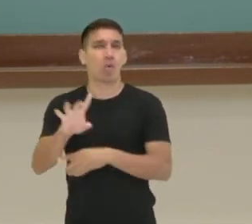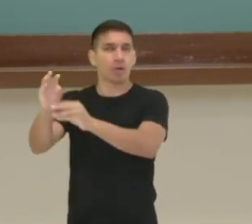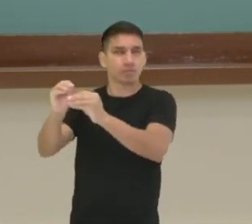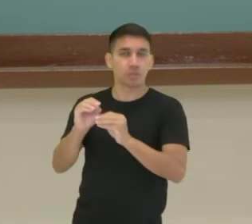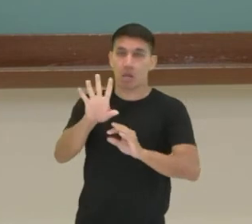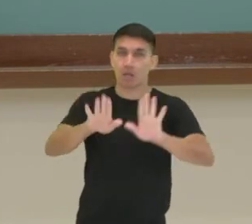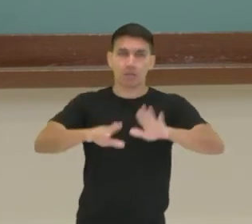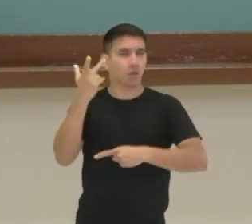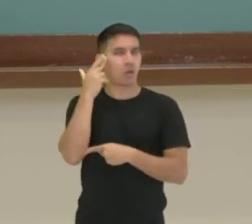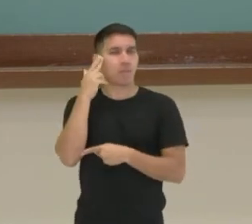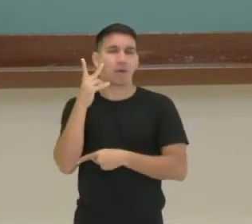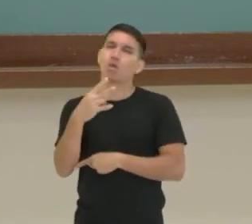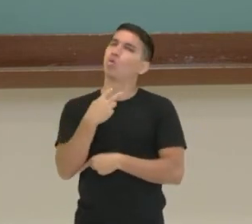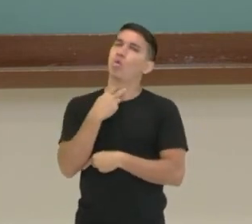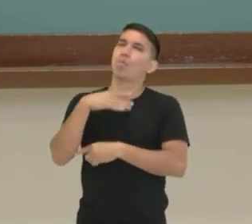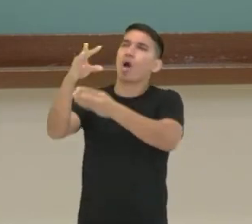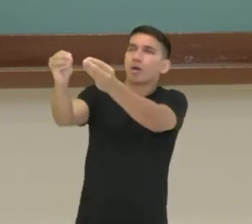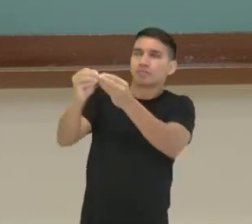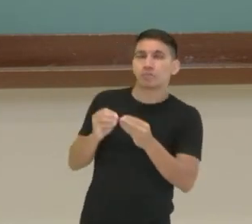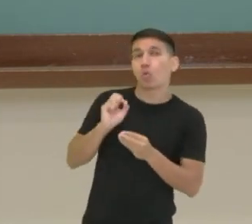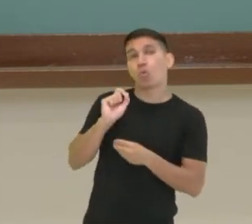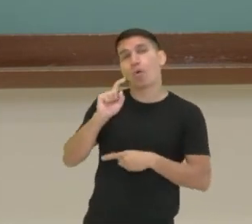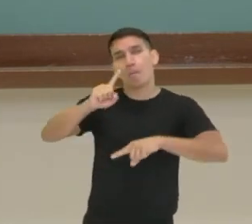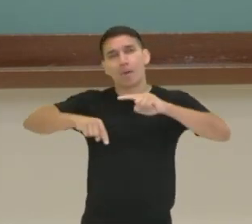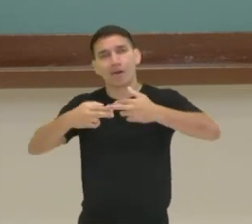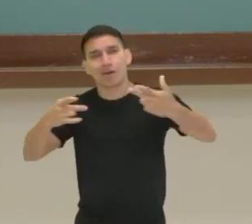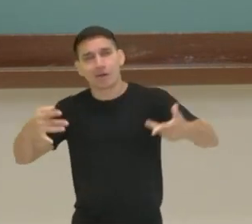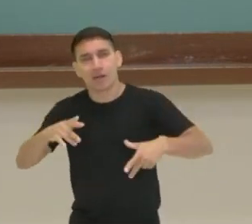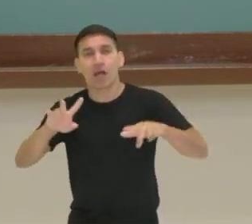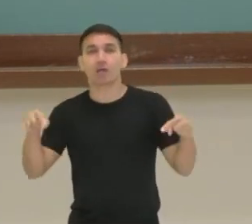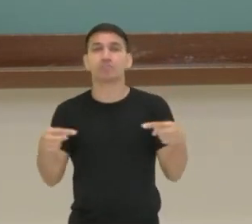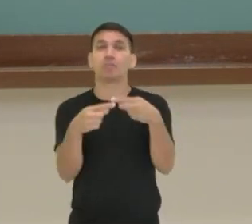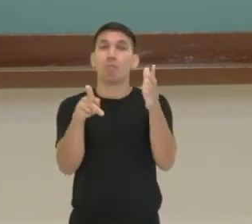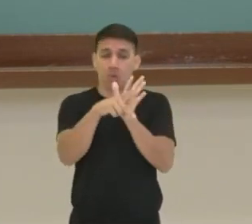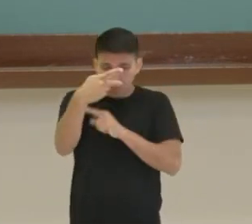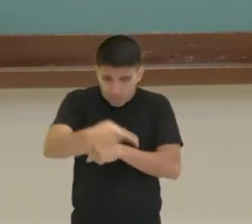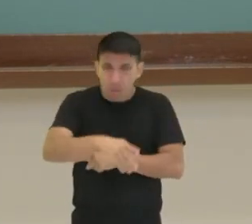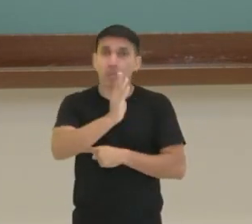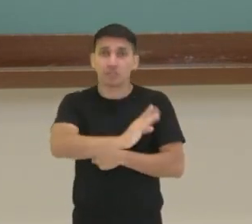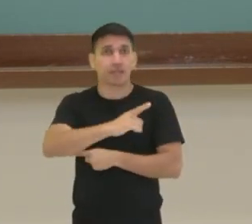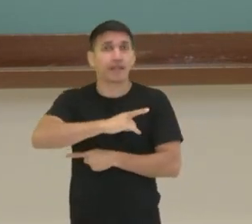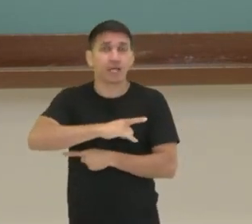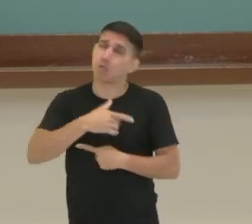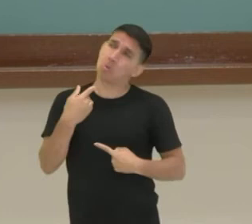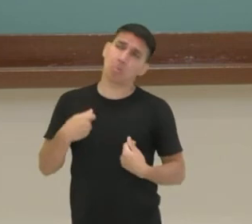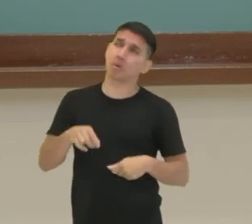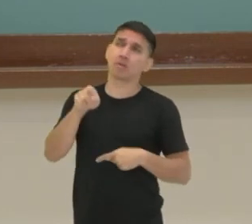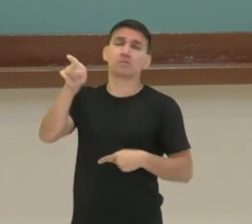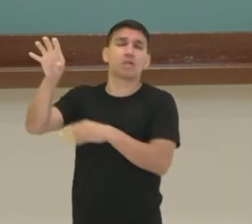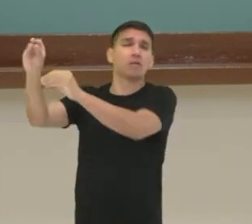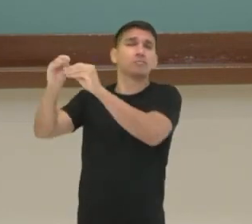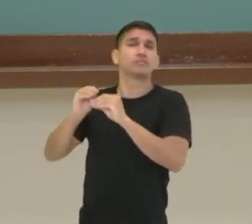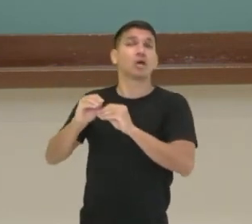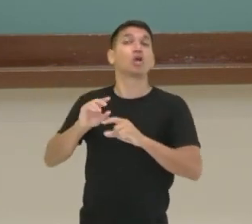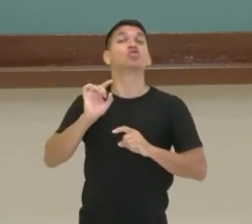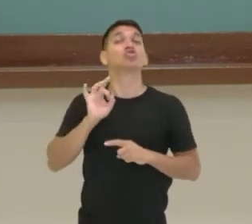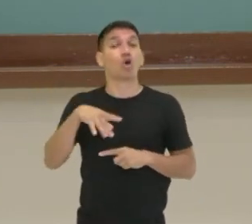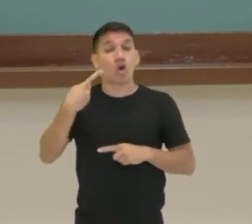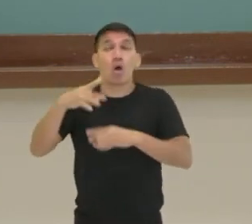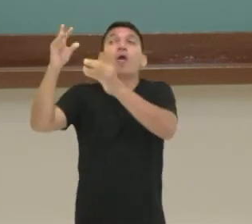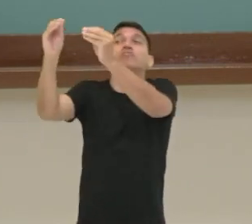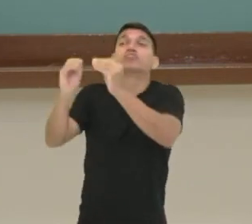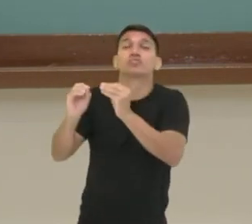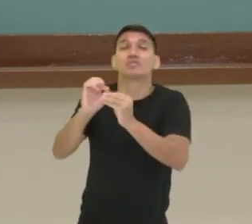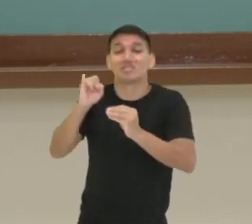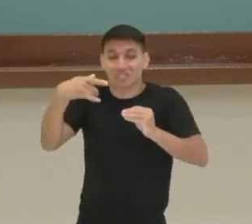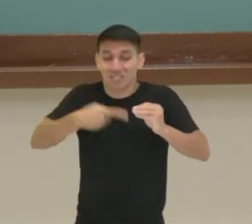não poderia importar aquilo que você tinha um produto equivalente dentro do Brasil. Então, a gente só poderia importar aqueles produtos que não eram fabricados